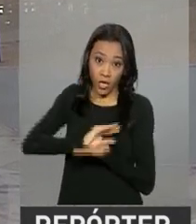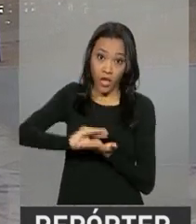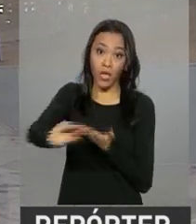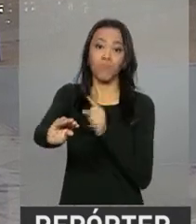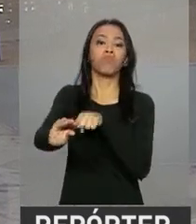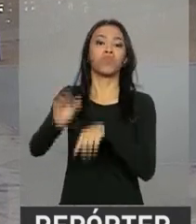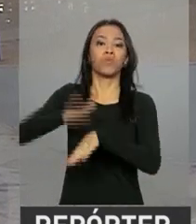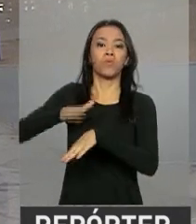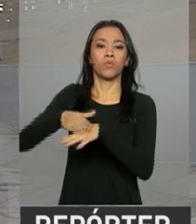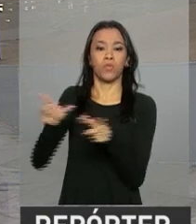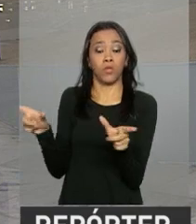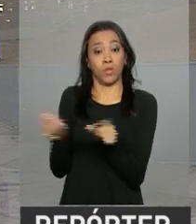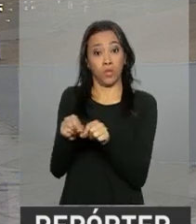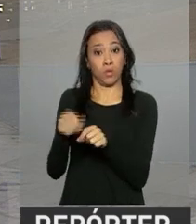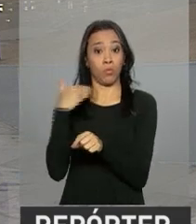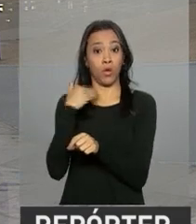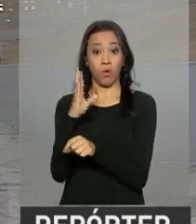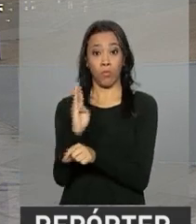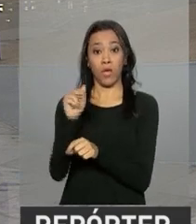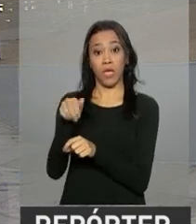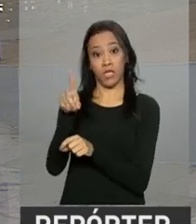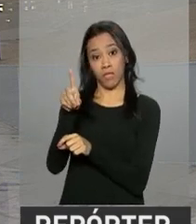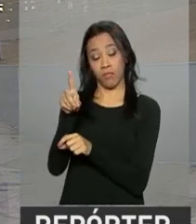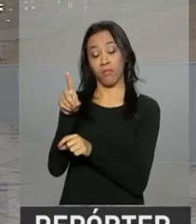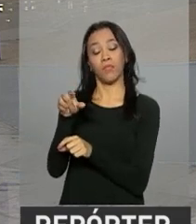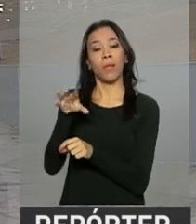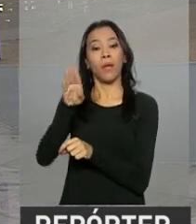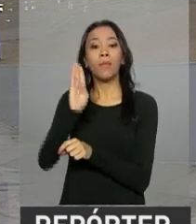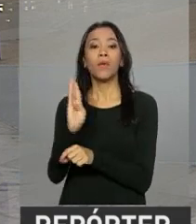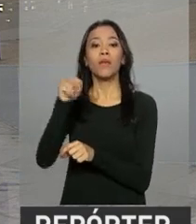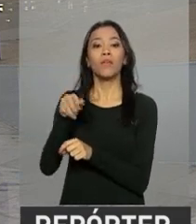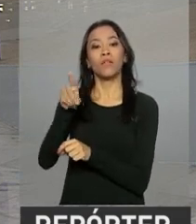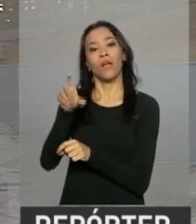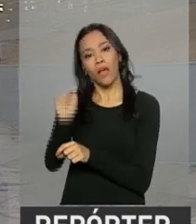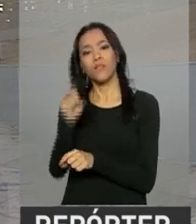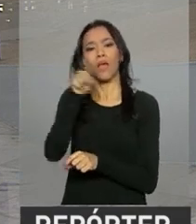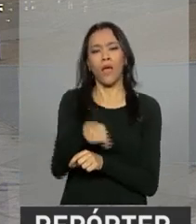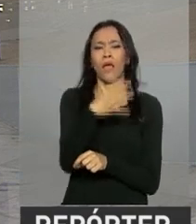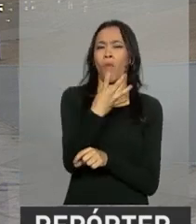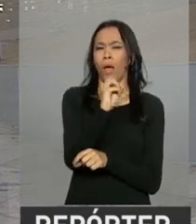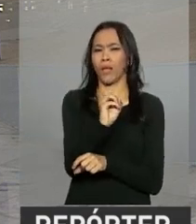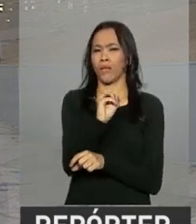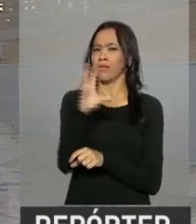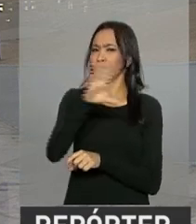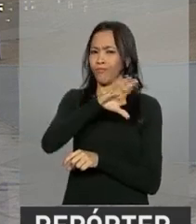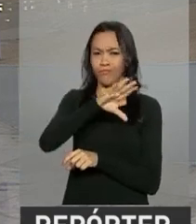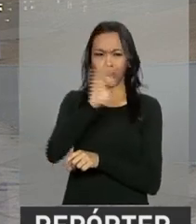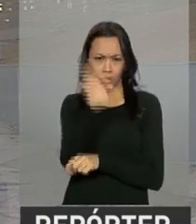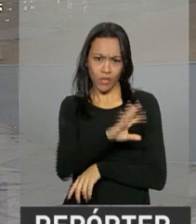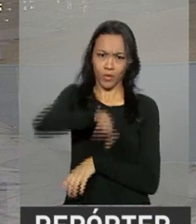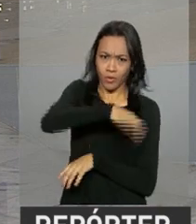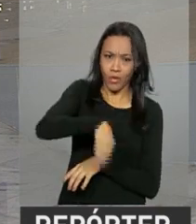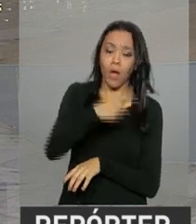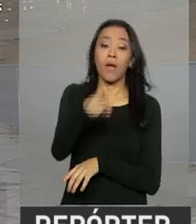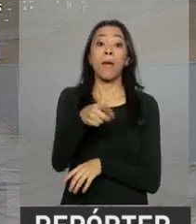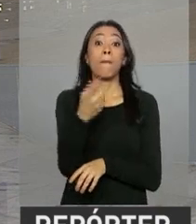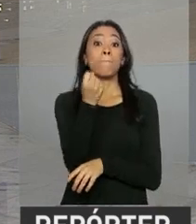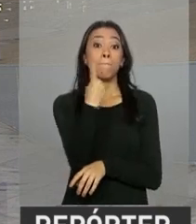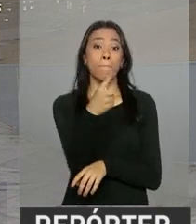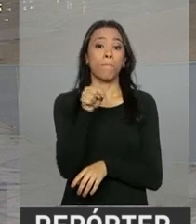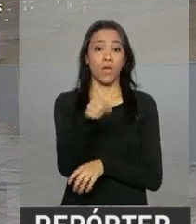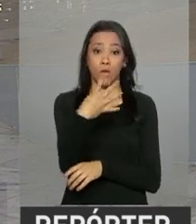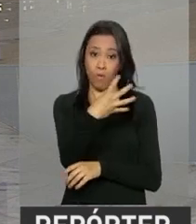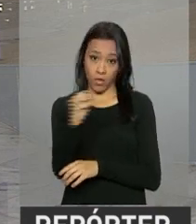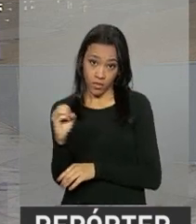BNDS esse valor é 40% do total de R 8 bilhões Mea a fábrica deve gerar r4.00 empregos